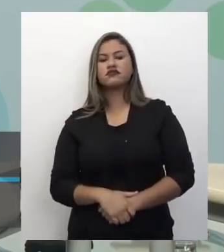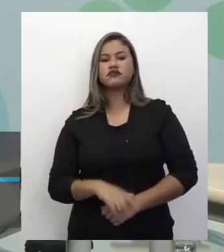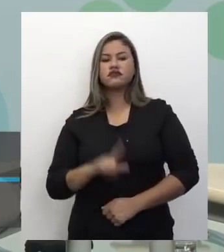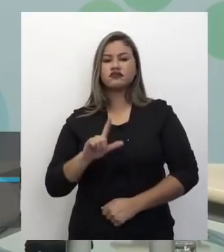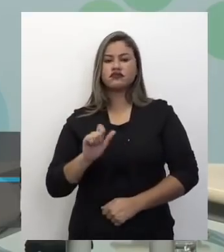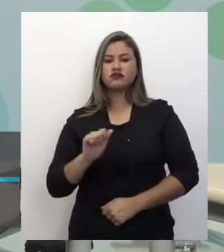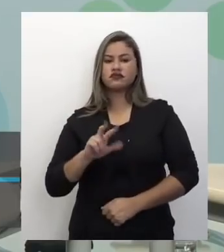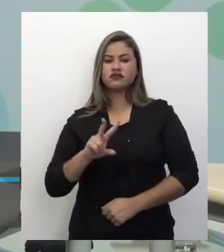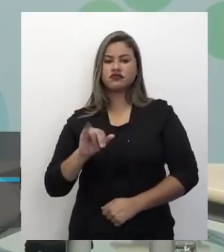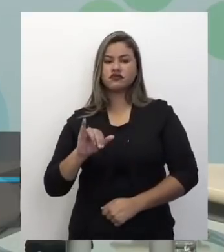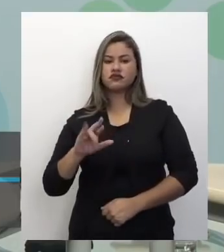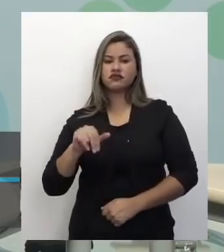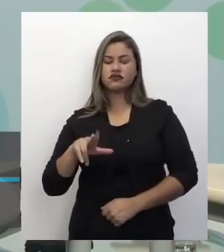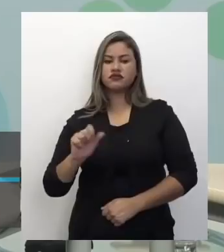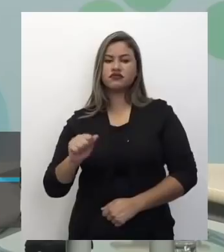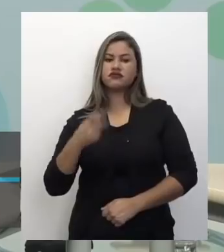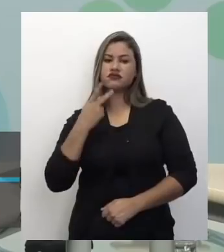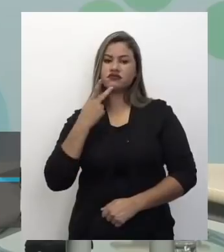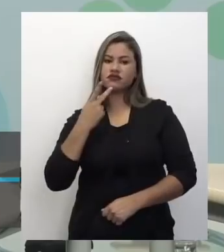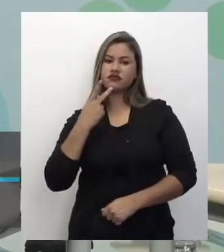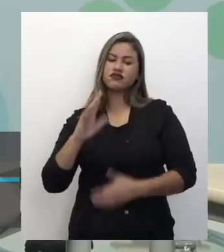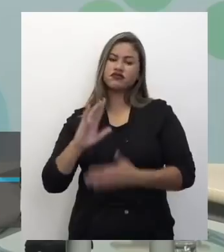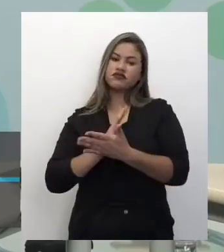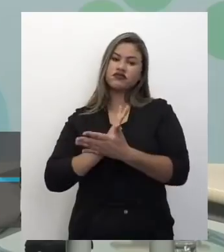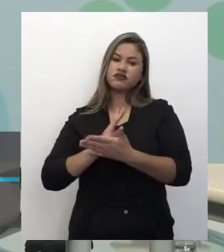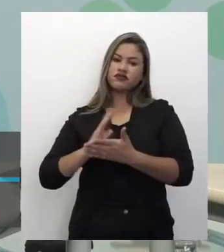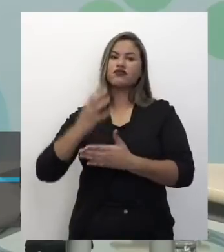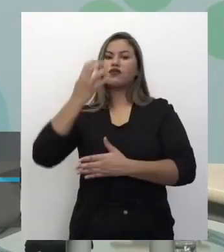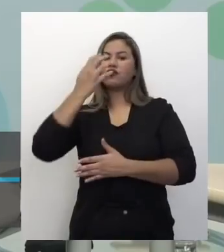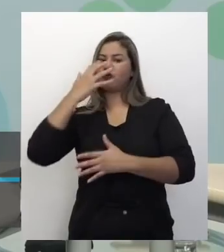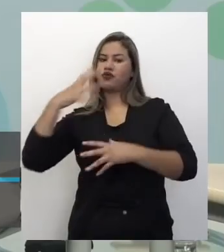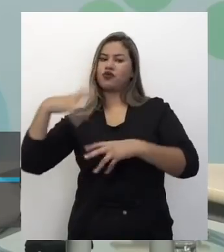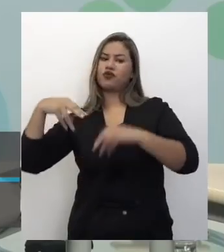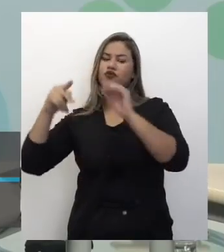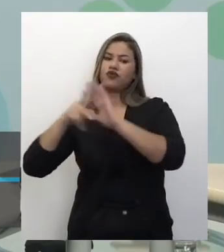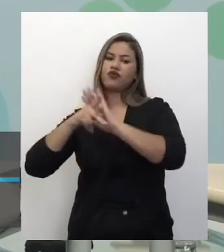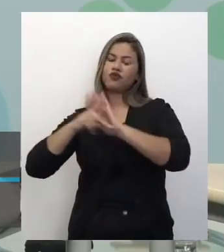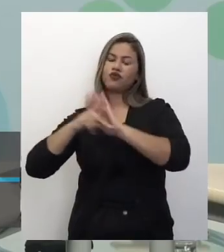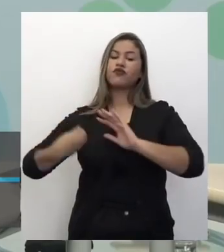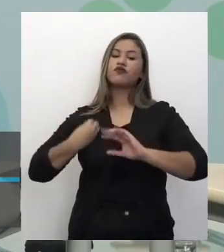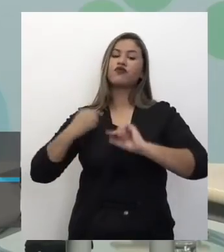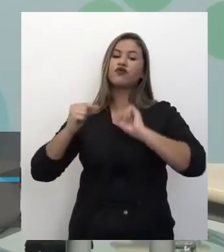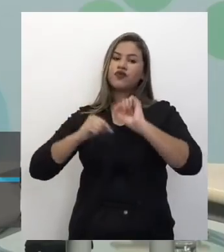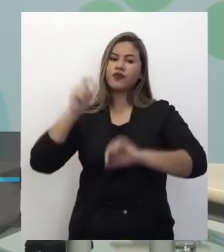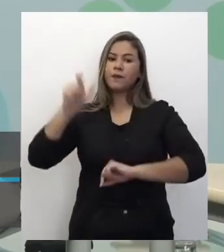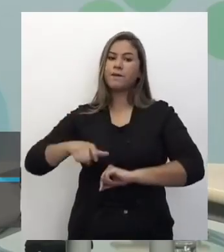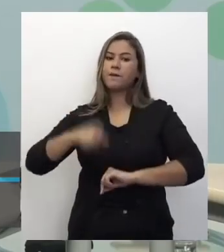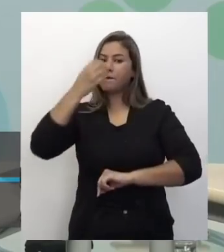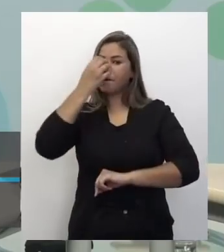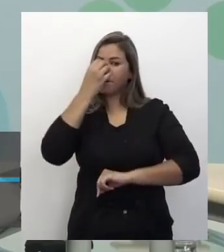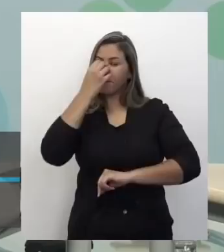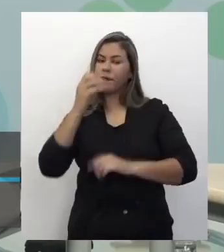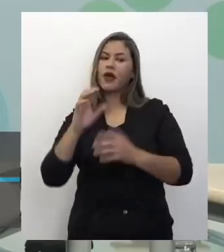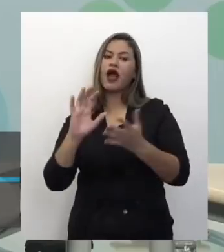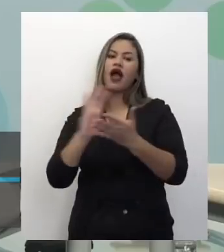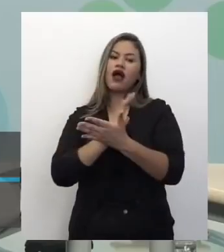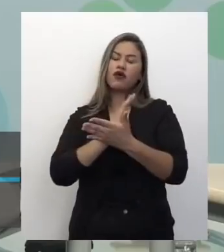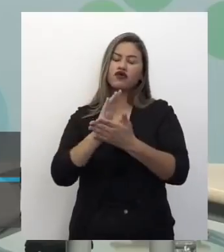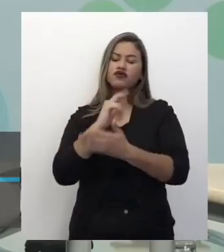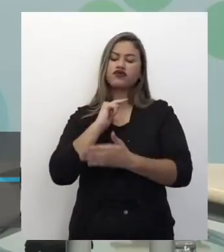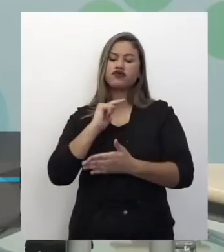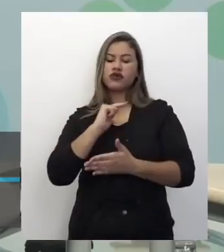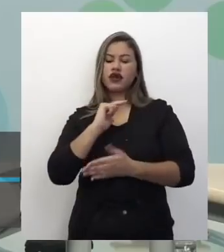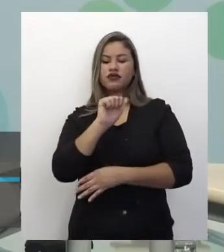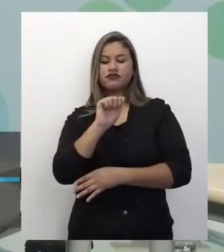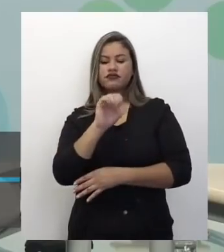é que tem circo que tem palhaços, né, os clowns, e outros circos têm apenas as acrobacias, né,